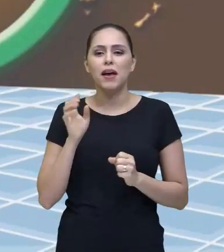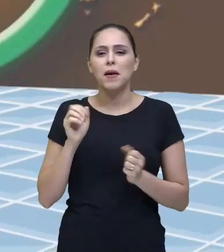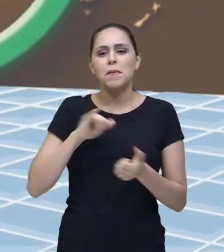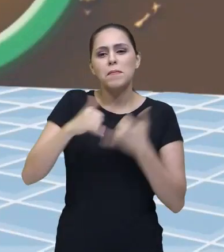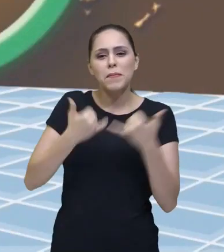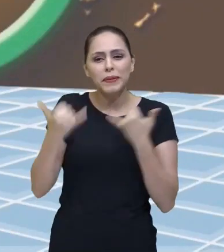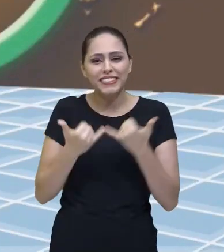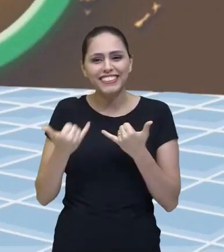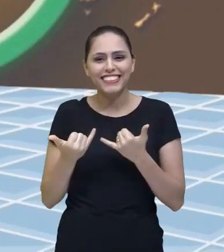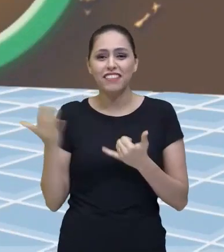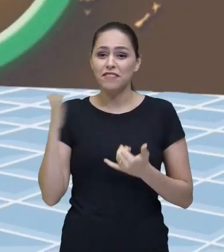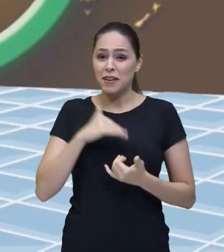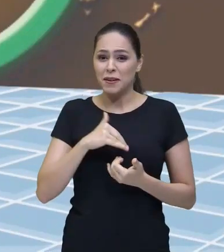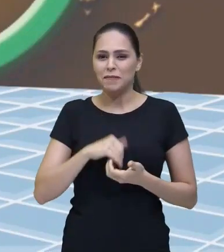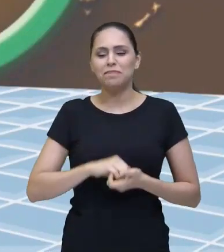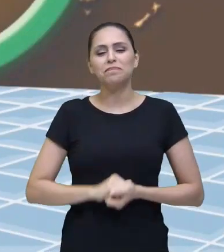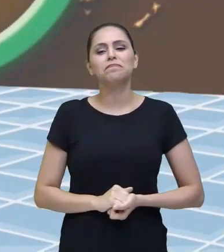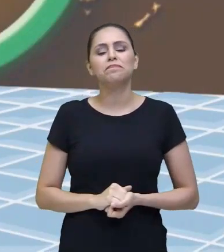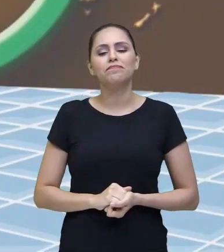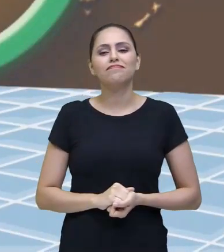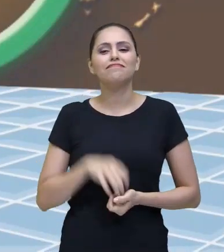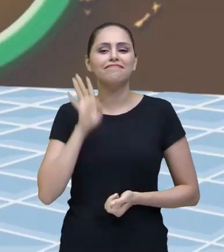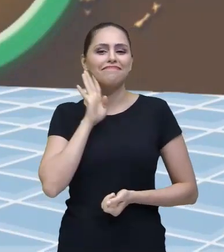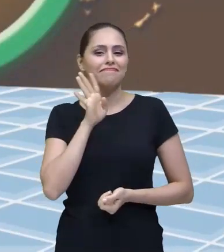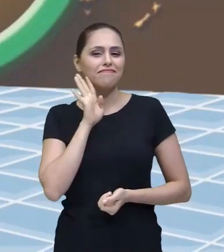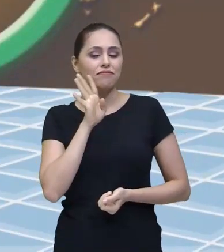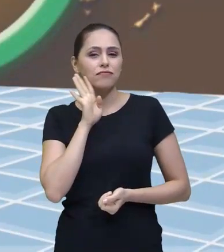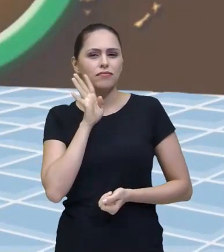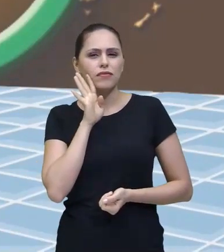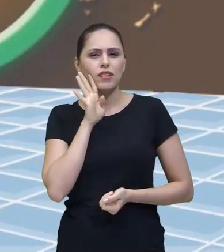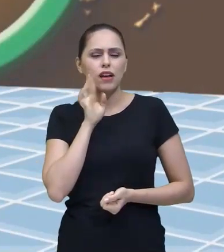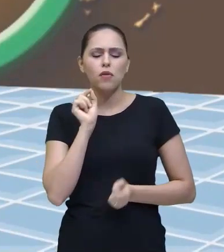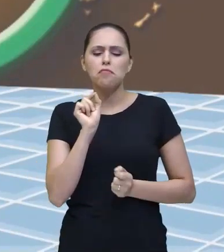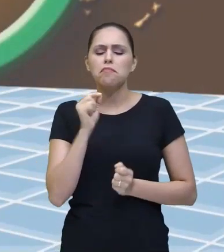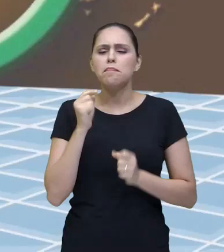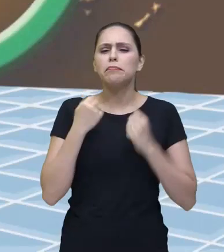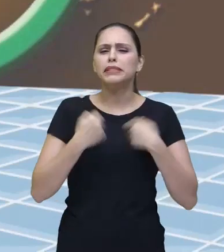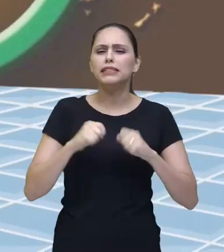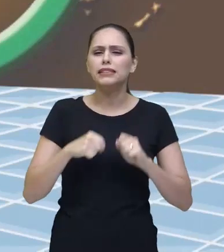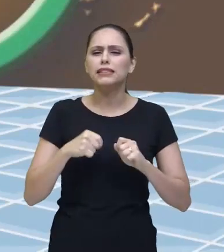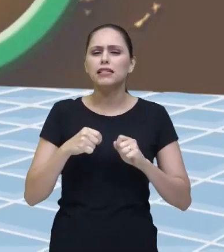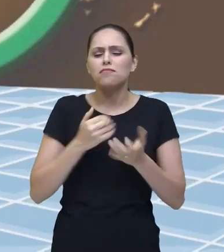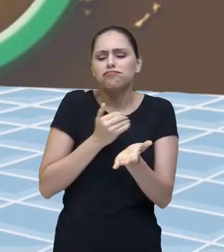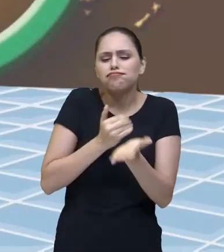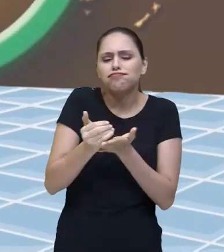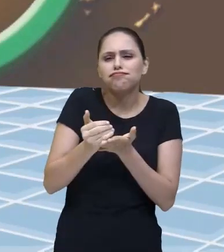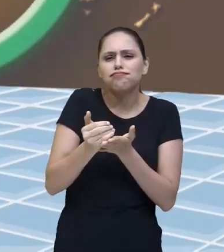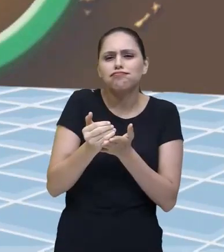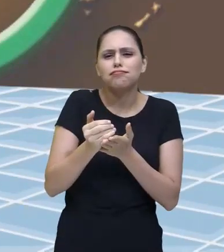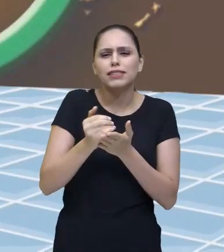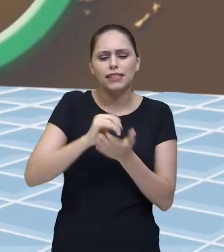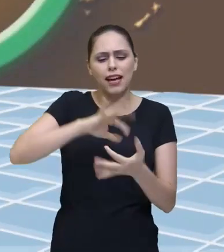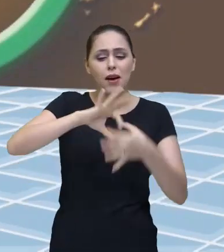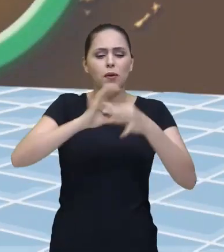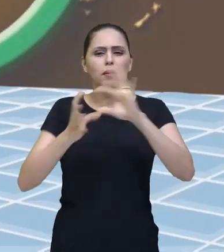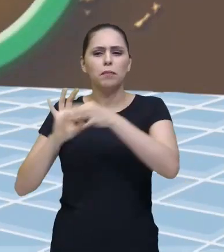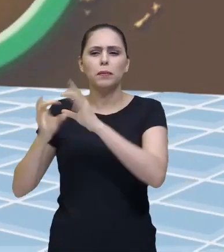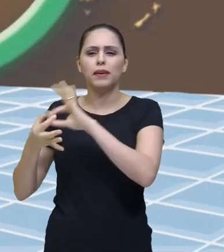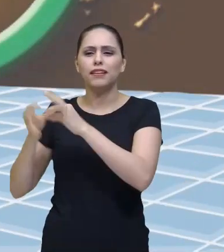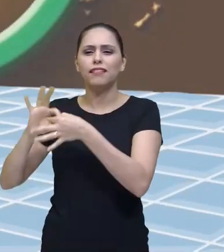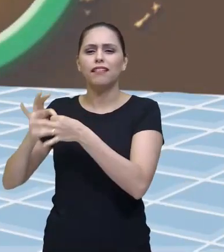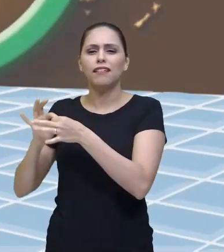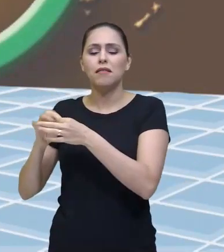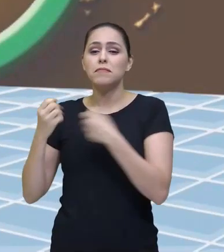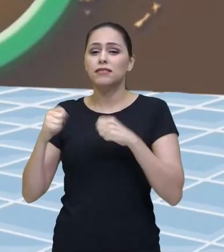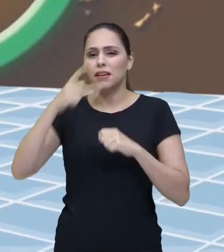vamos brincar? Vamos brincar? Isso, legal. Legal. Nath, o que a gente precisa para começar um Festival Olímpico? A gente precisa dos atletas. Ah, então